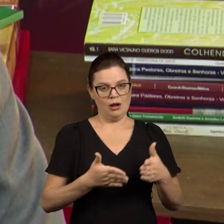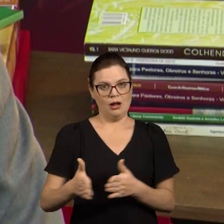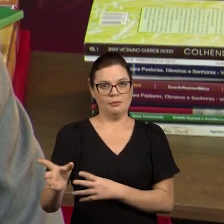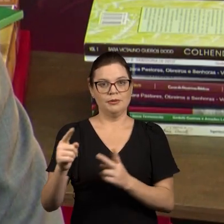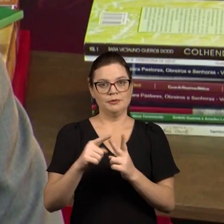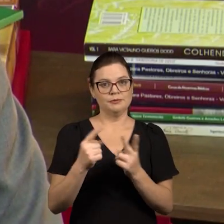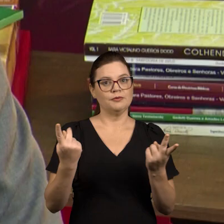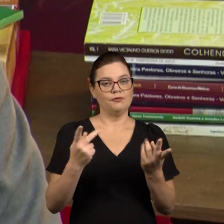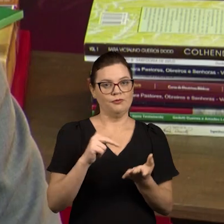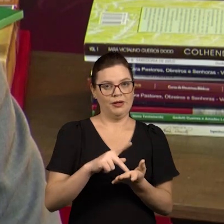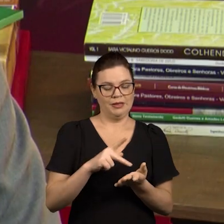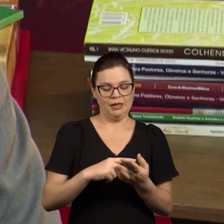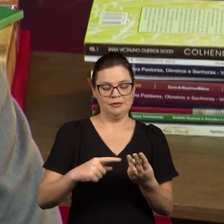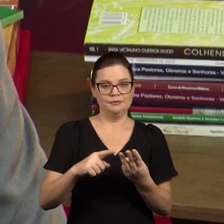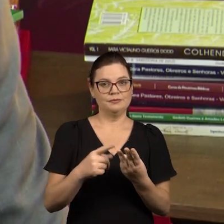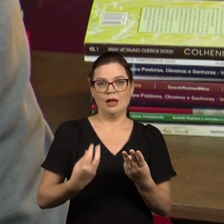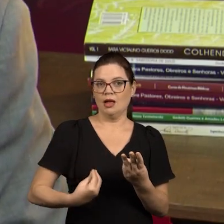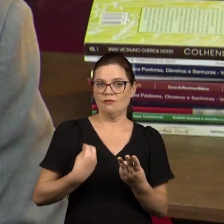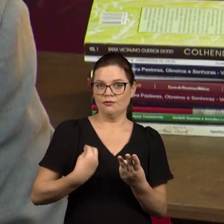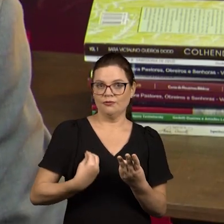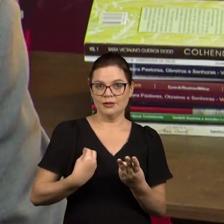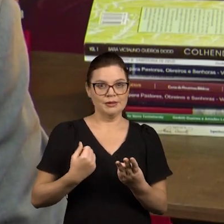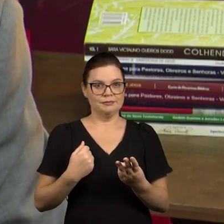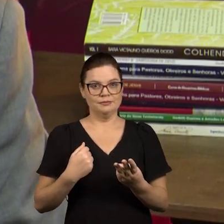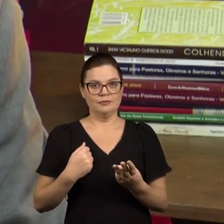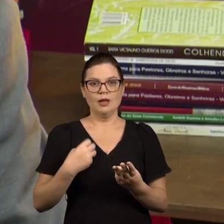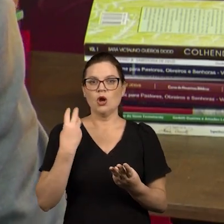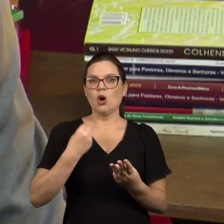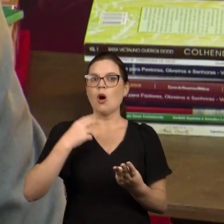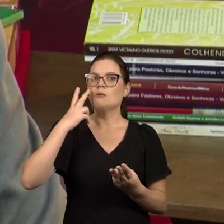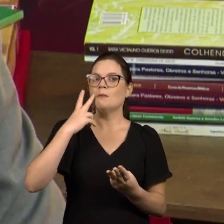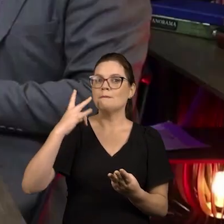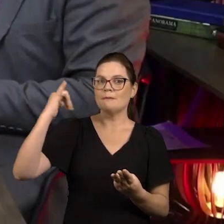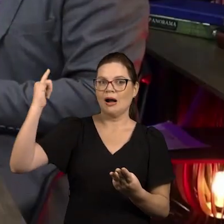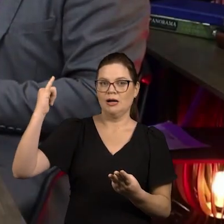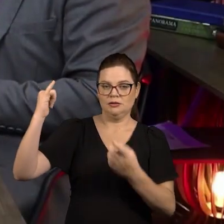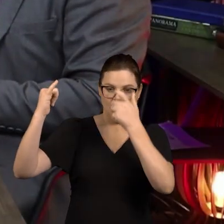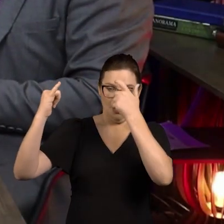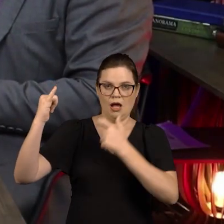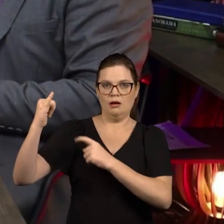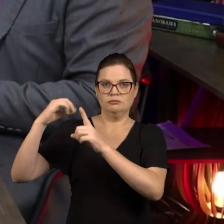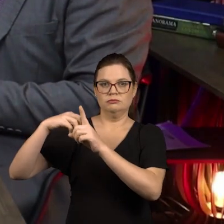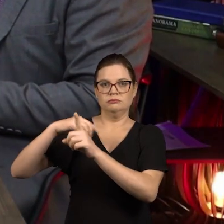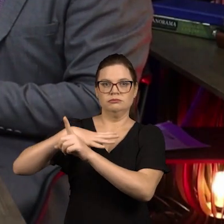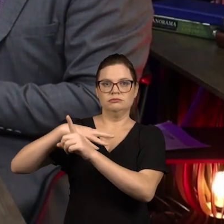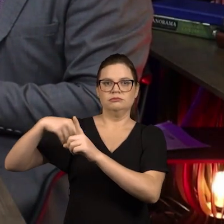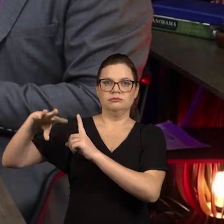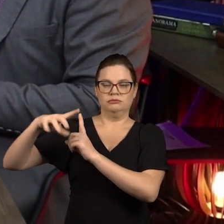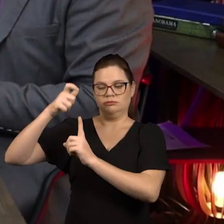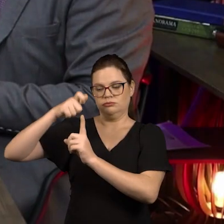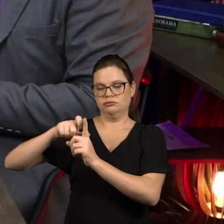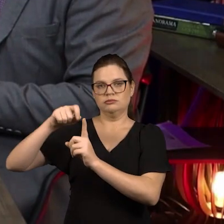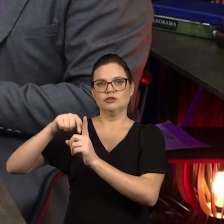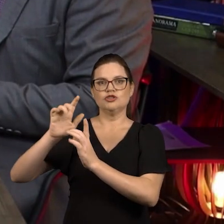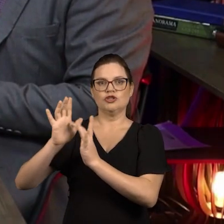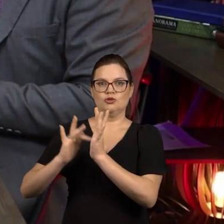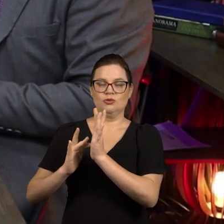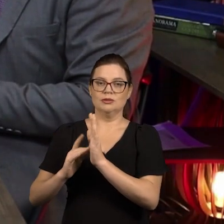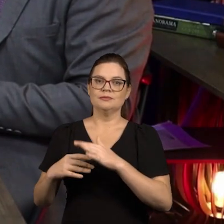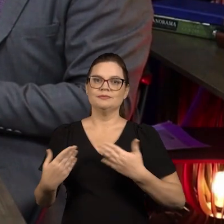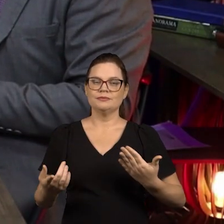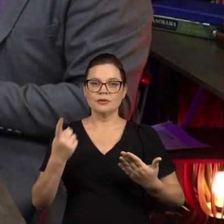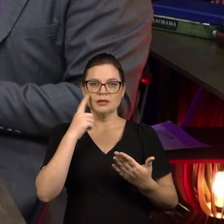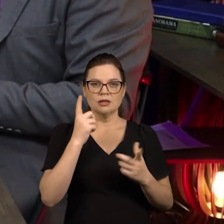Né? Então nós podemos até fazer uma relação desse caminho que Abraão faz com Jesus como sendo esse caminho,